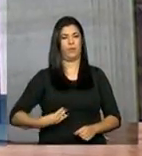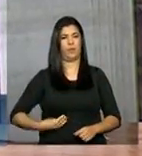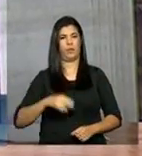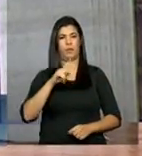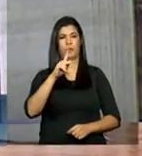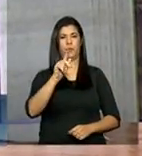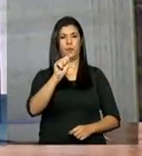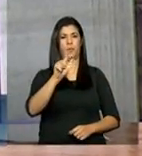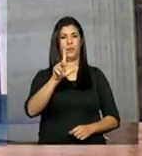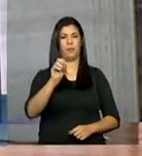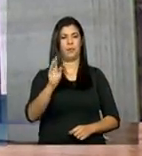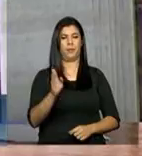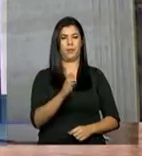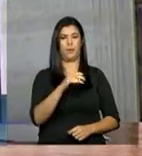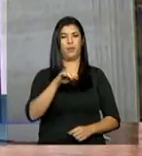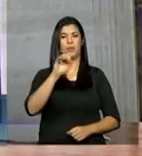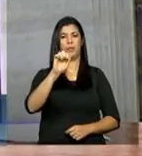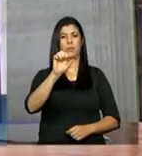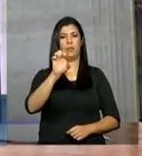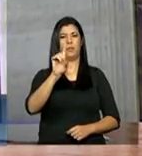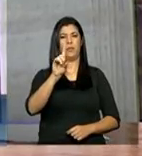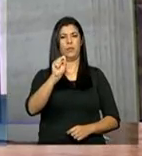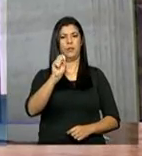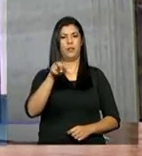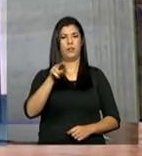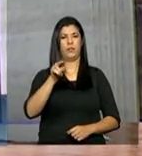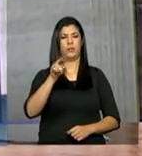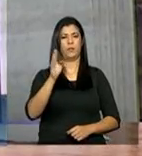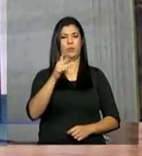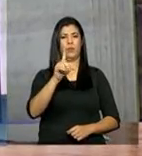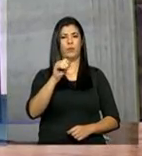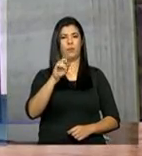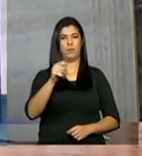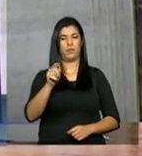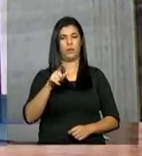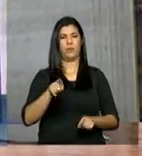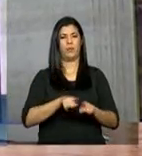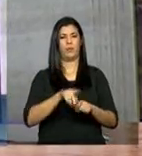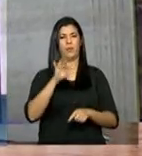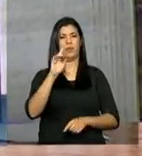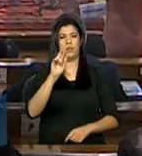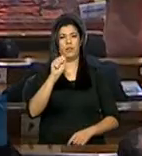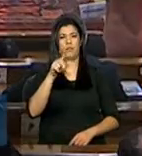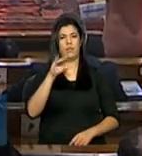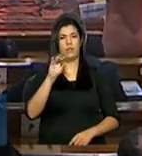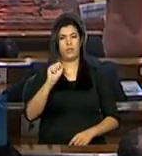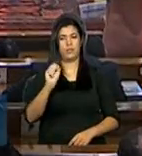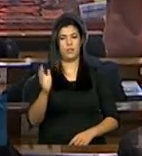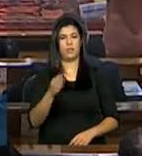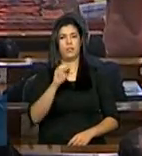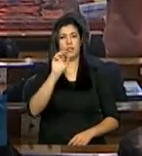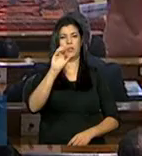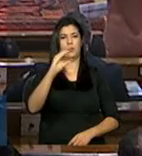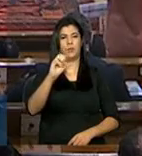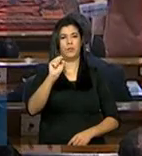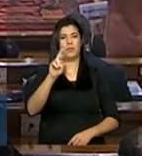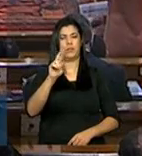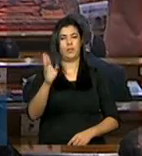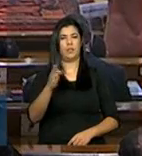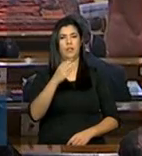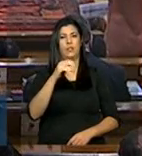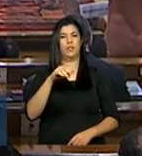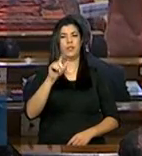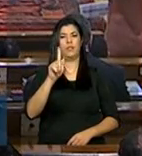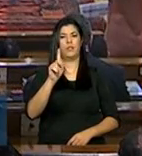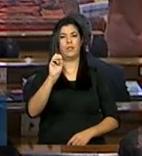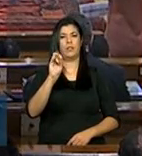Passos, ministro Edson Lobão, ministro Moreira Franco, Francisco Teixeira, César Borges, Gilberto